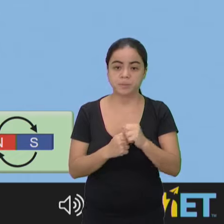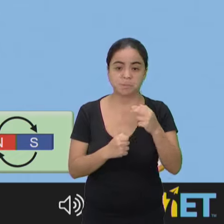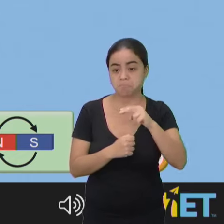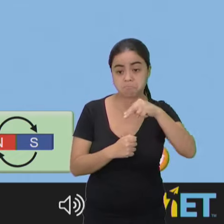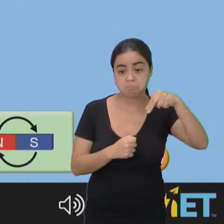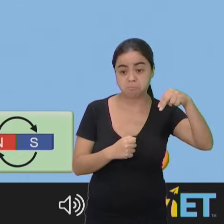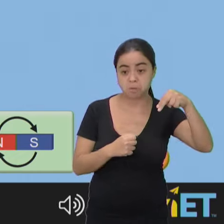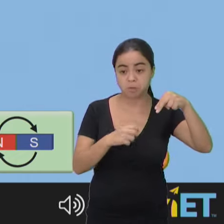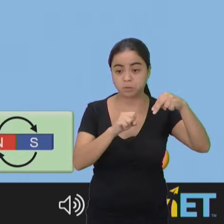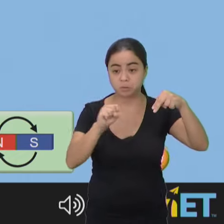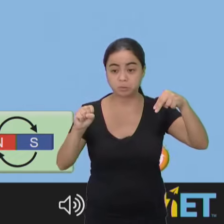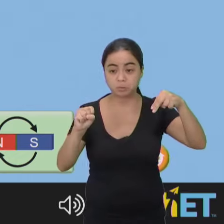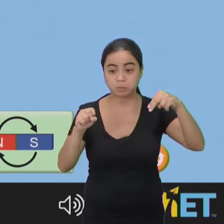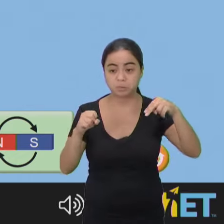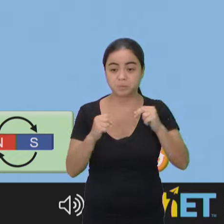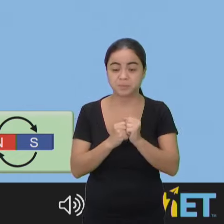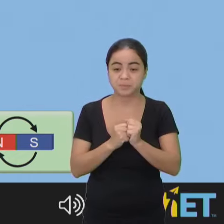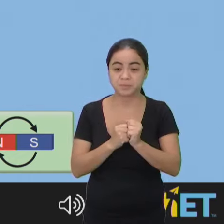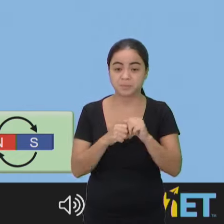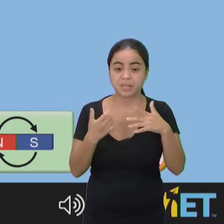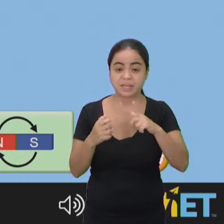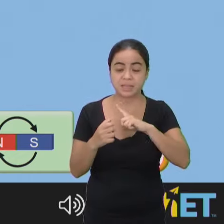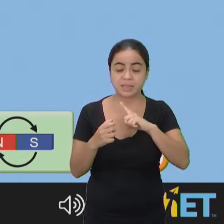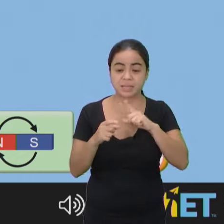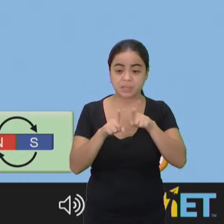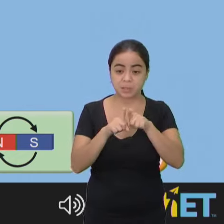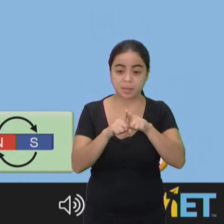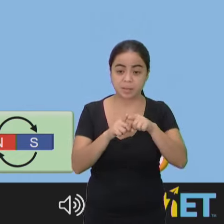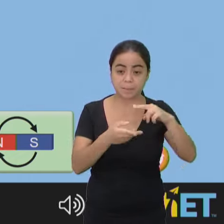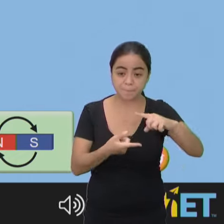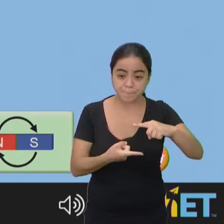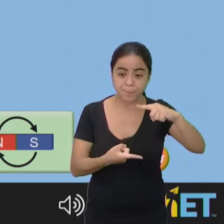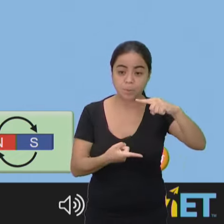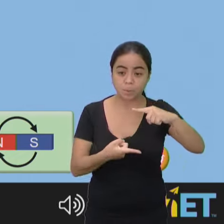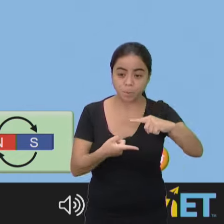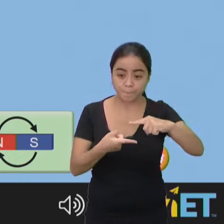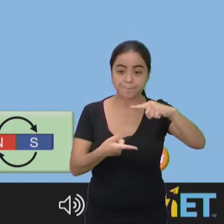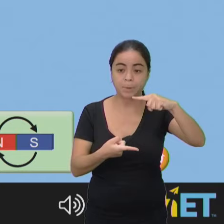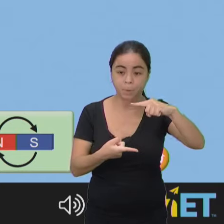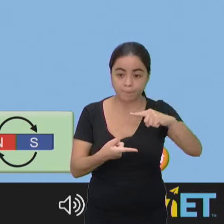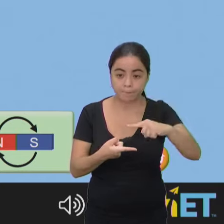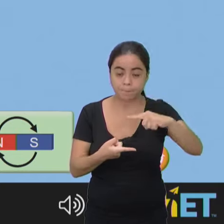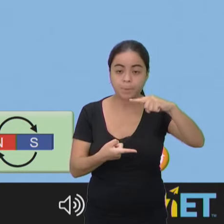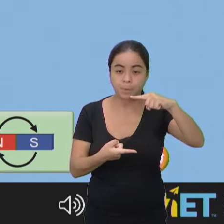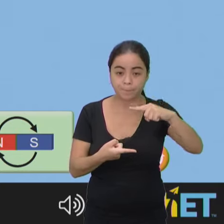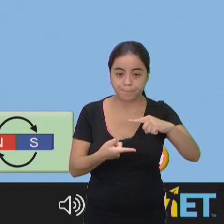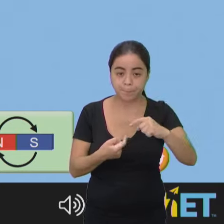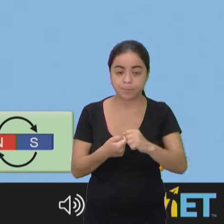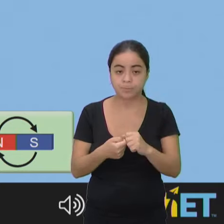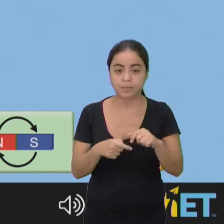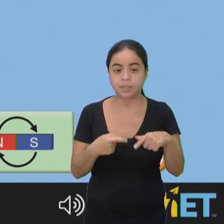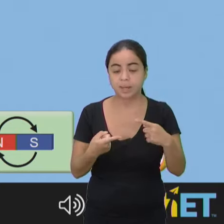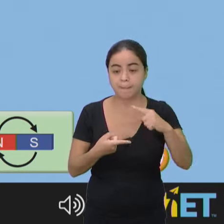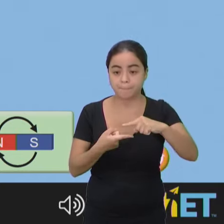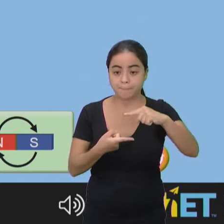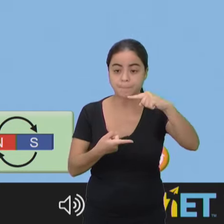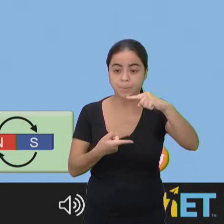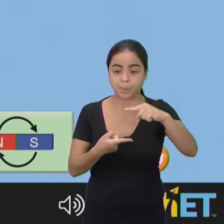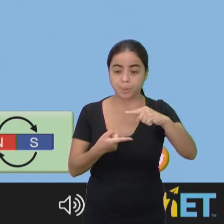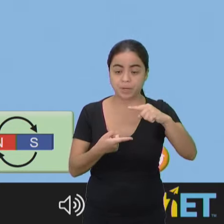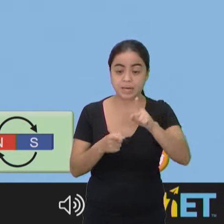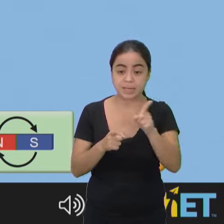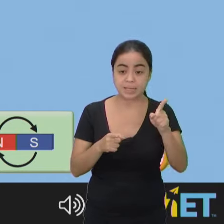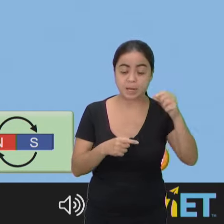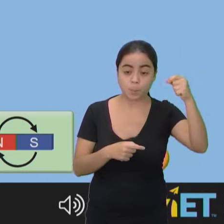E aqui embaixo nós temos uma bobina, essa molinha aí, né, que eu chamei, apresentei para vocês. Então, uma bobina de cobre, na ponta nós temos